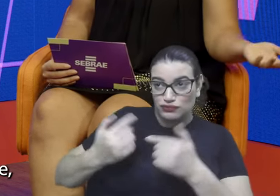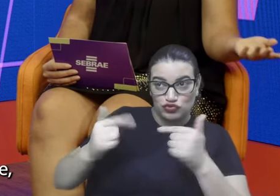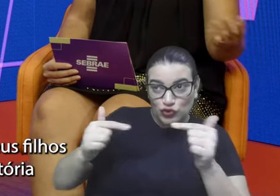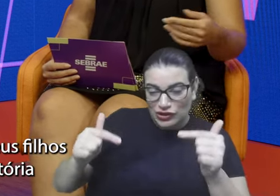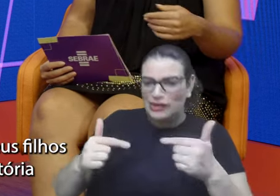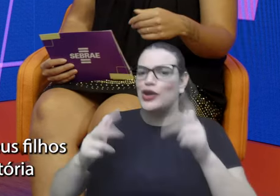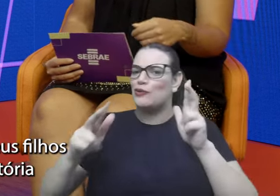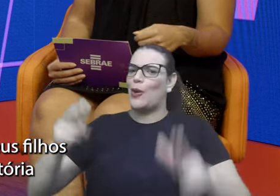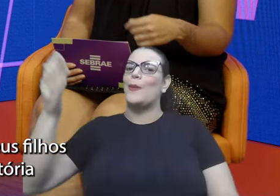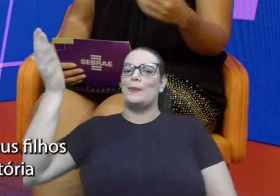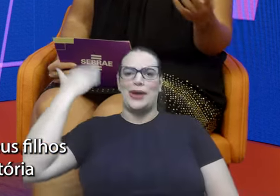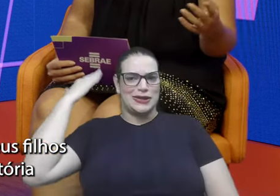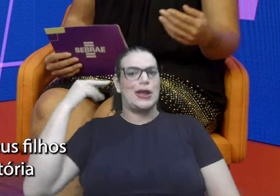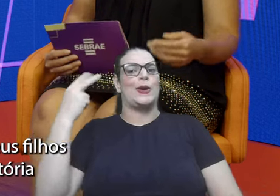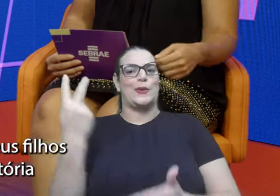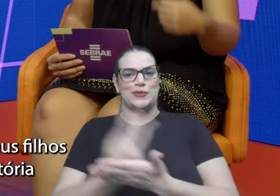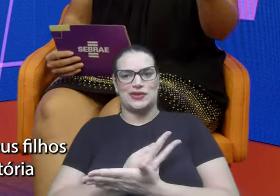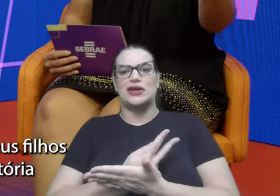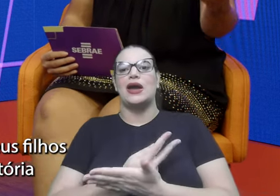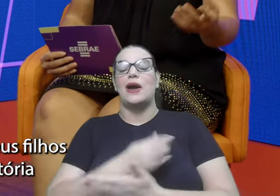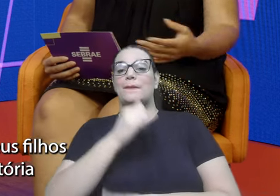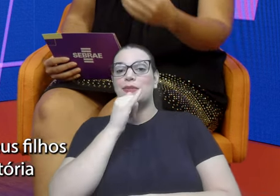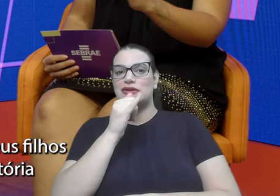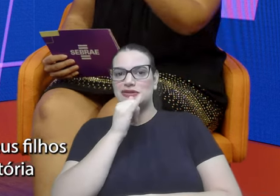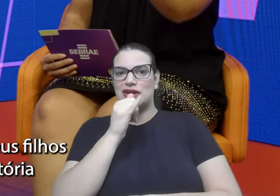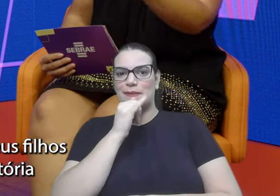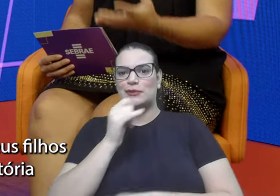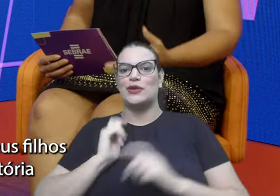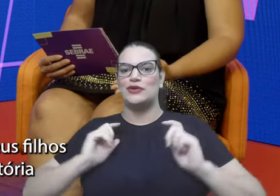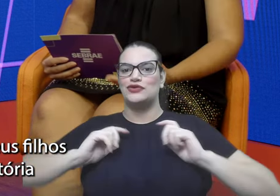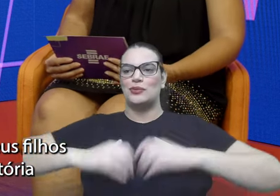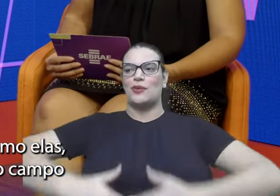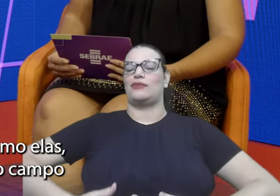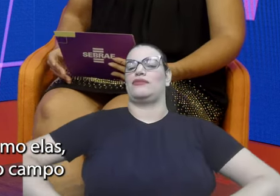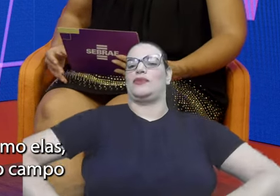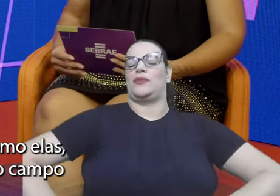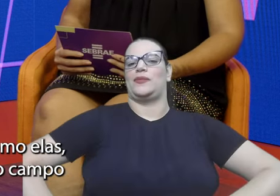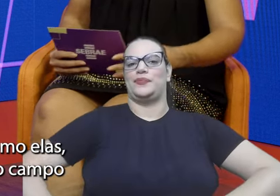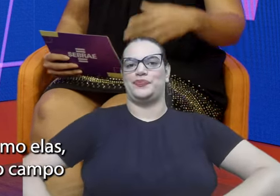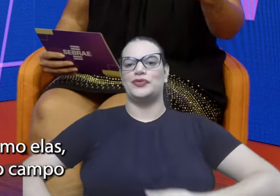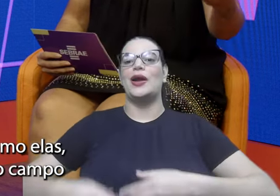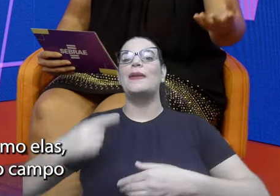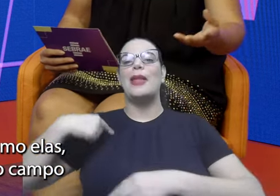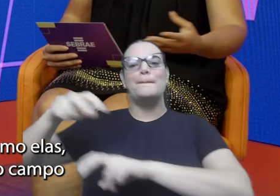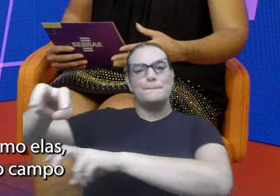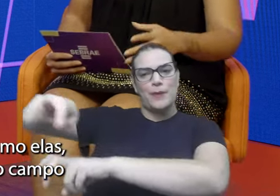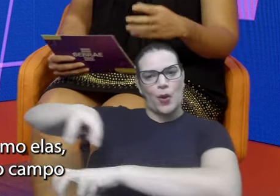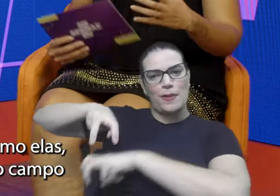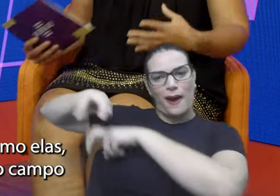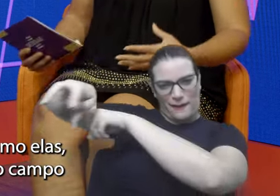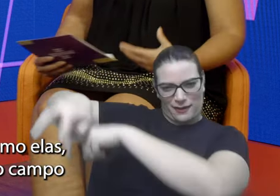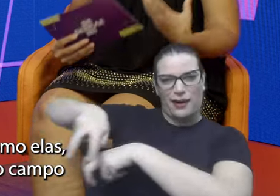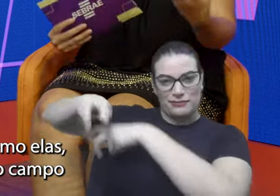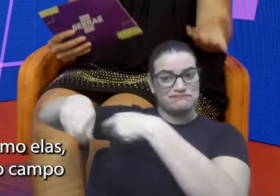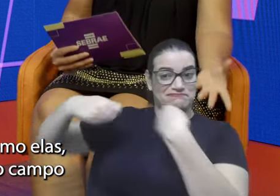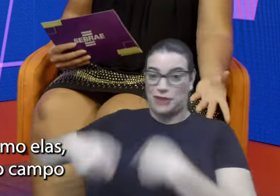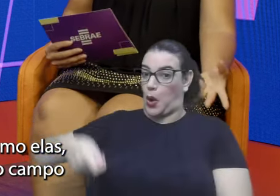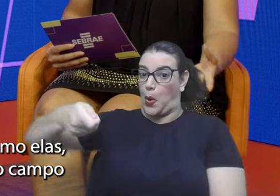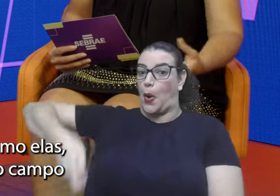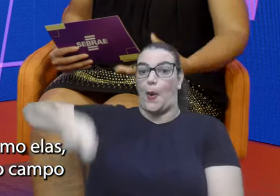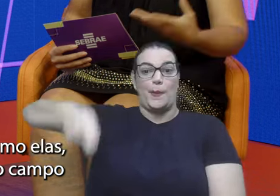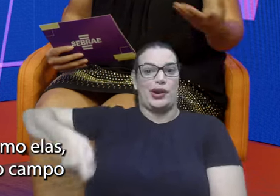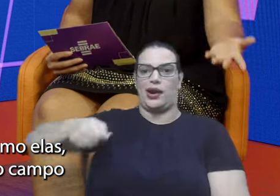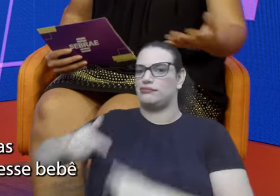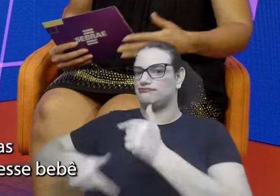antigamente quando as mulheres deixavam seus filhos pendurados existe uma história de que as mulheres do campo como elas tinham que